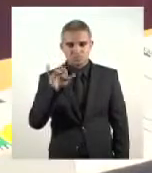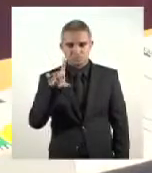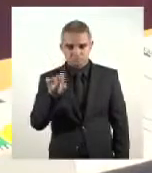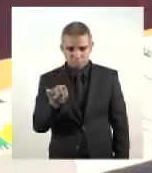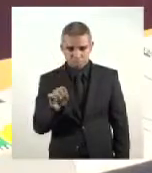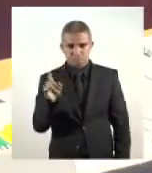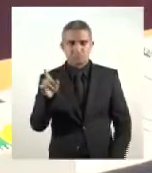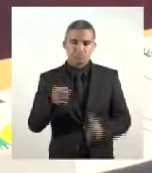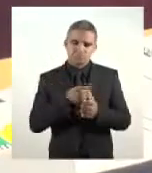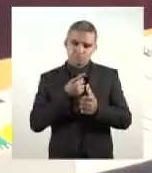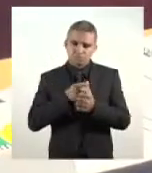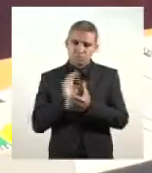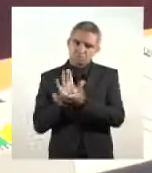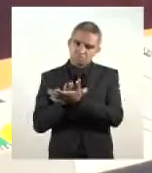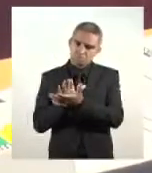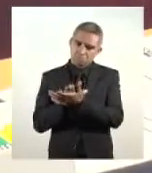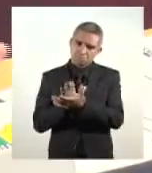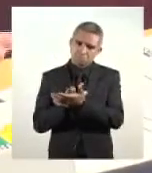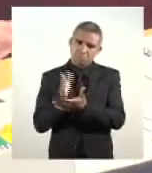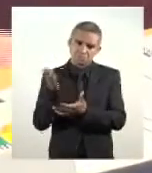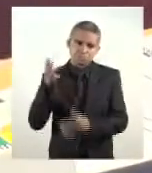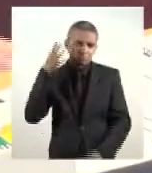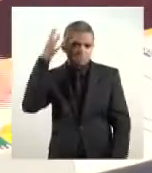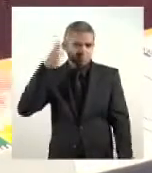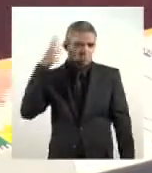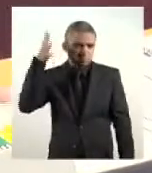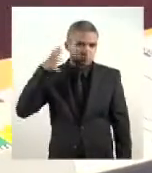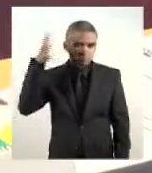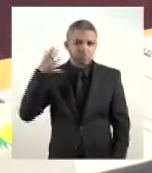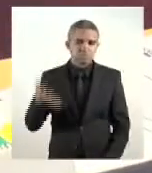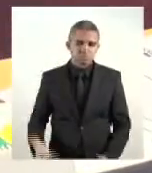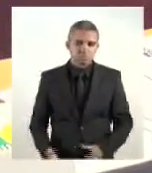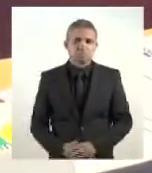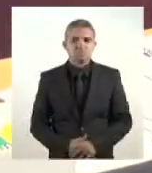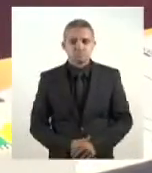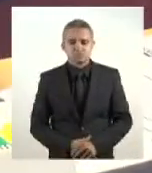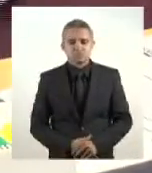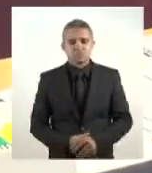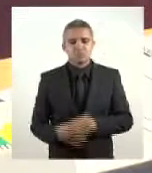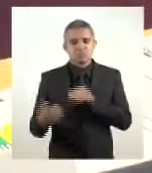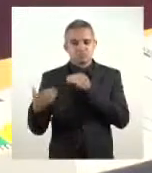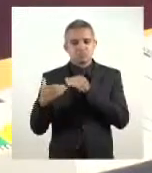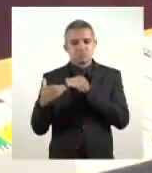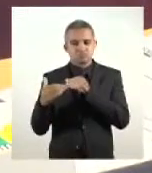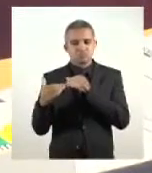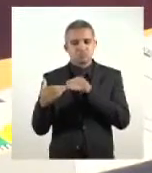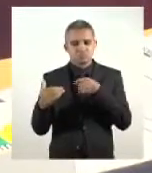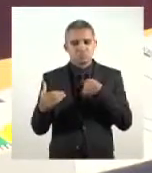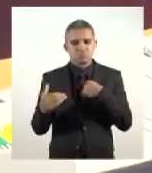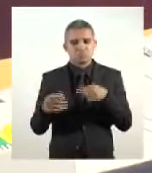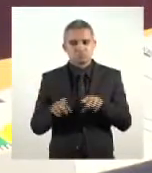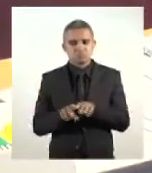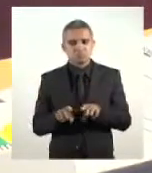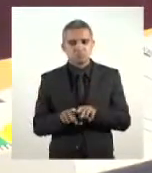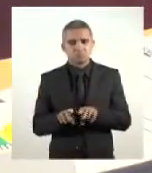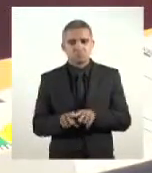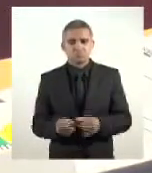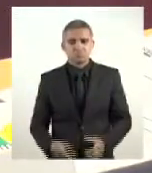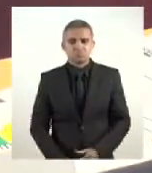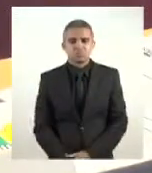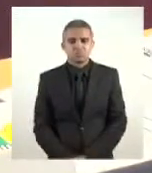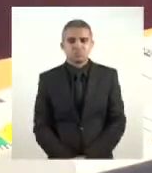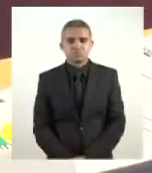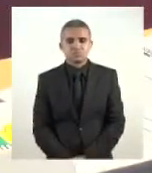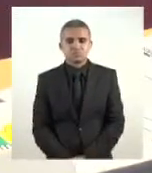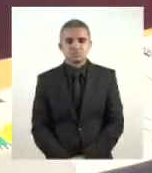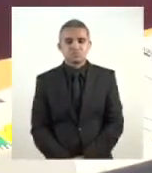pelo discurso, que vem exatamente no mesmo pensamento do que fiz quando lhe antecedi, mas